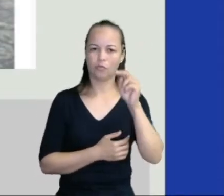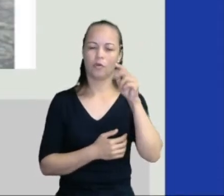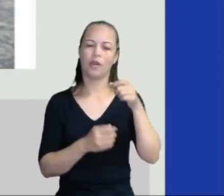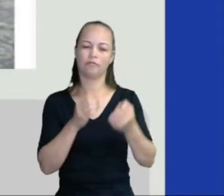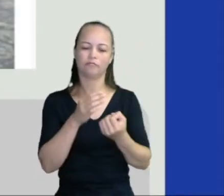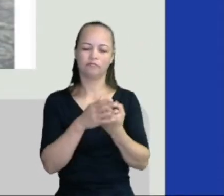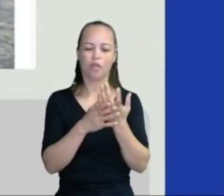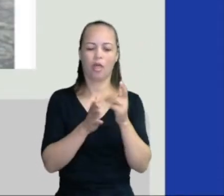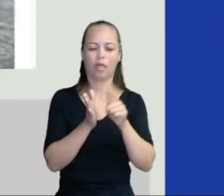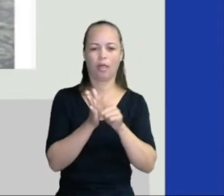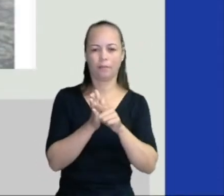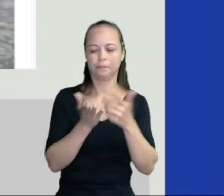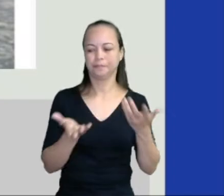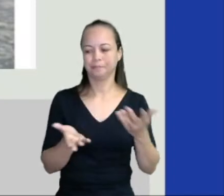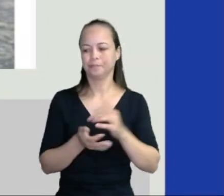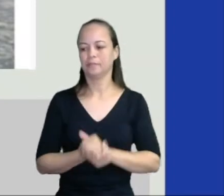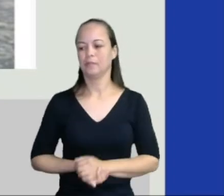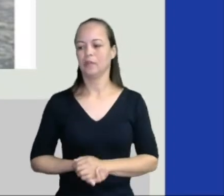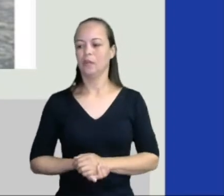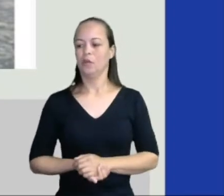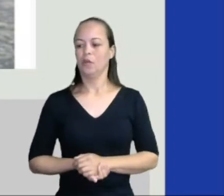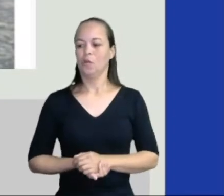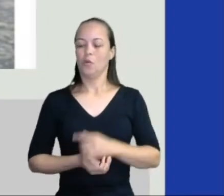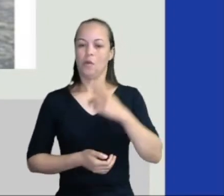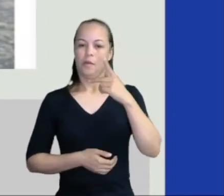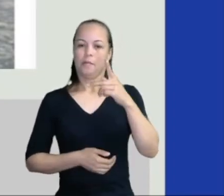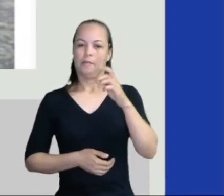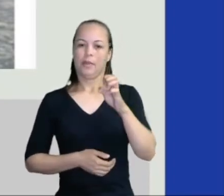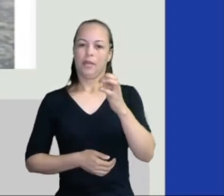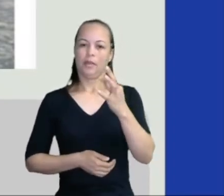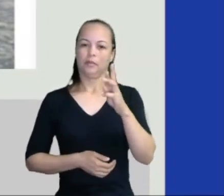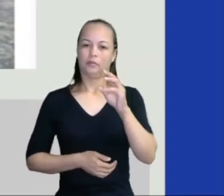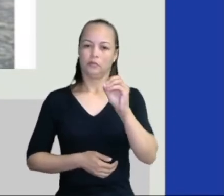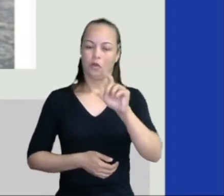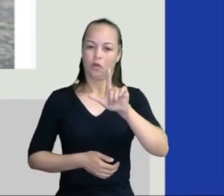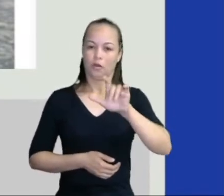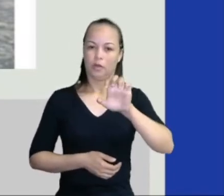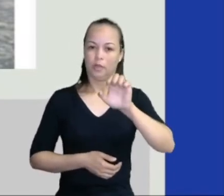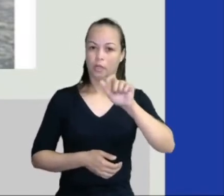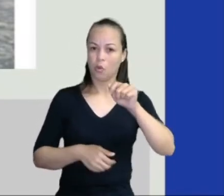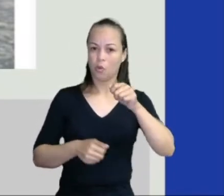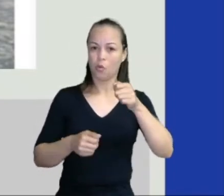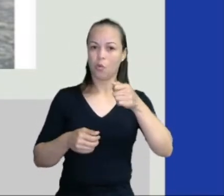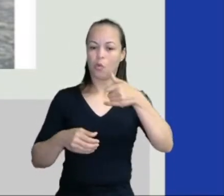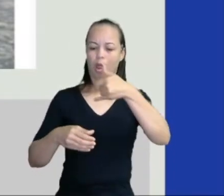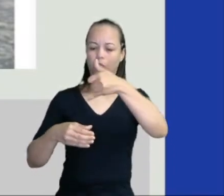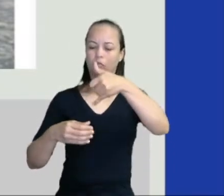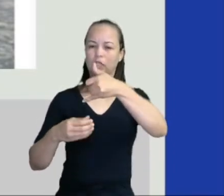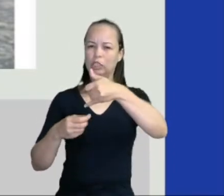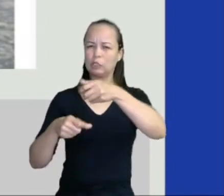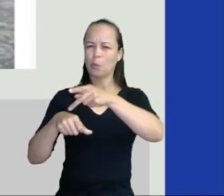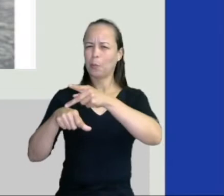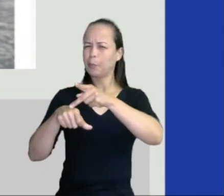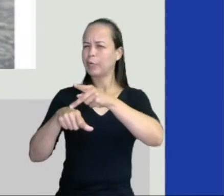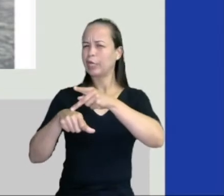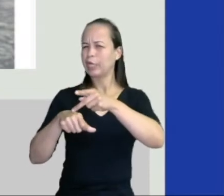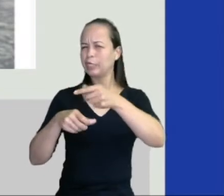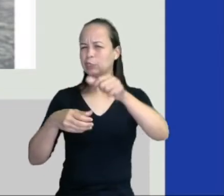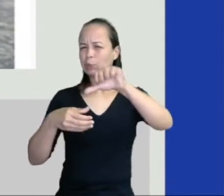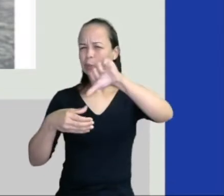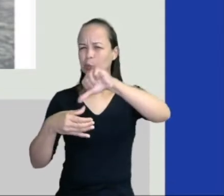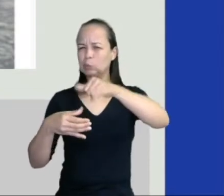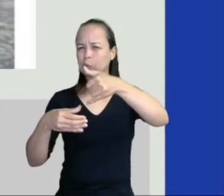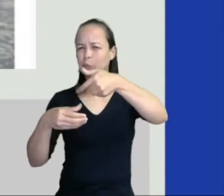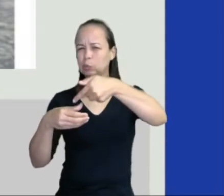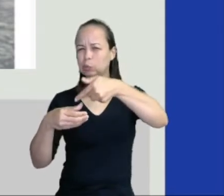O petróleo, ele origina o quê? O petróleo, esse líquido preto aí que é tirado de lá do fundo